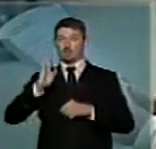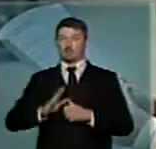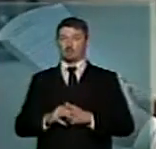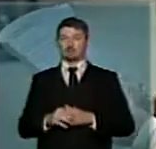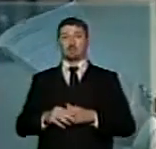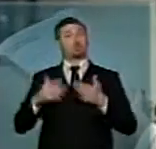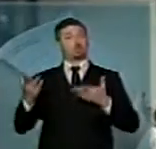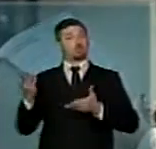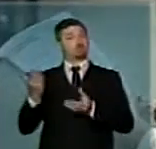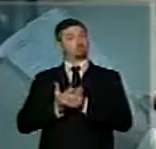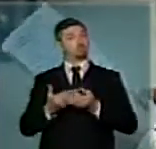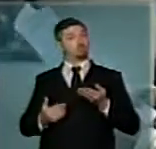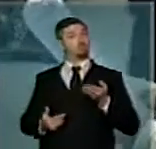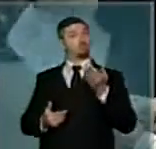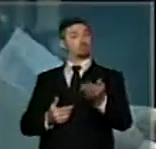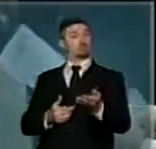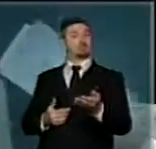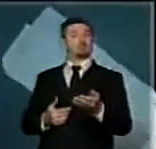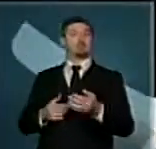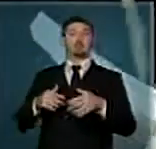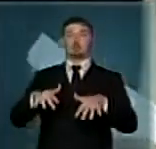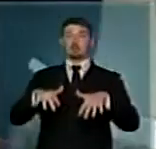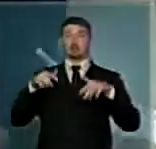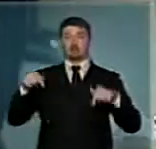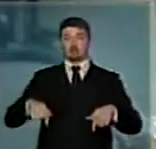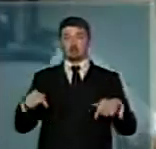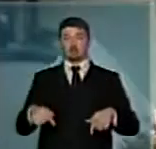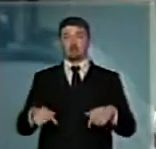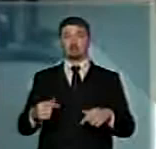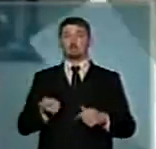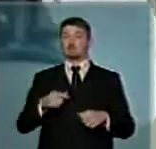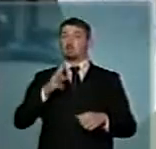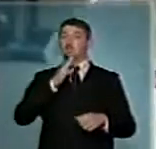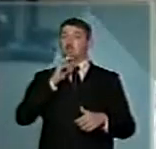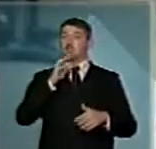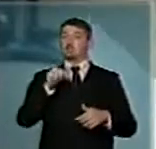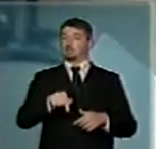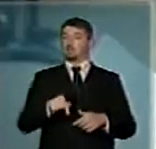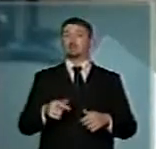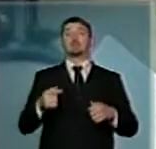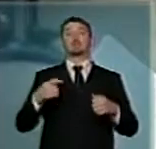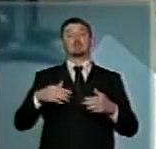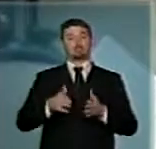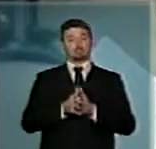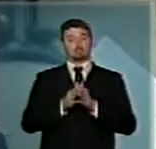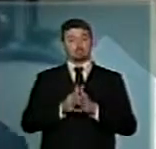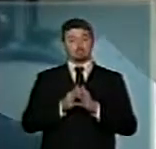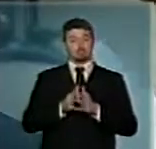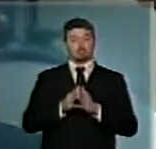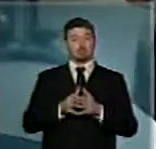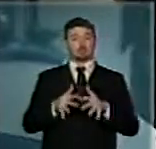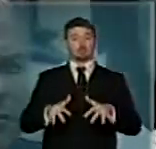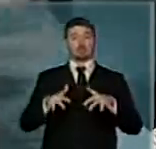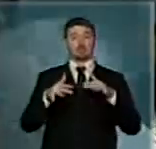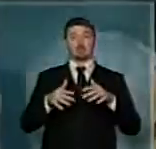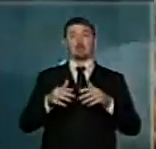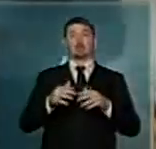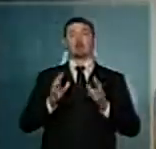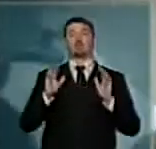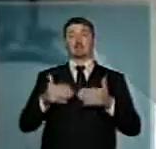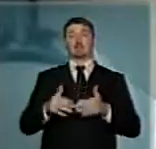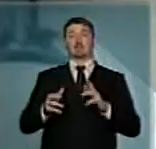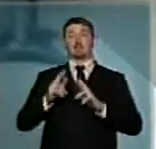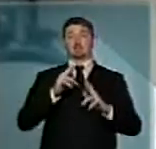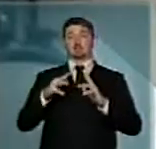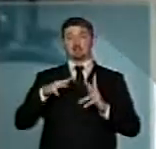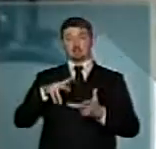estamos encaminhando documento para que o plenário desta casa tome conhecimento. Estamos pedindo audiência na Comissão de Relações Exteriores e